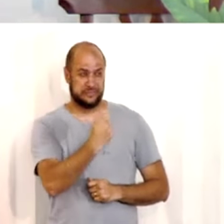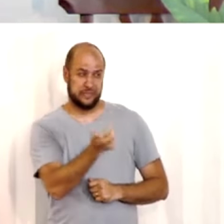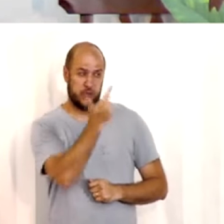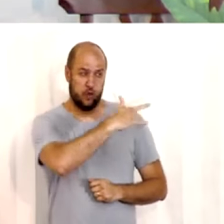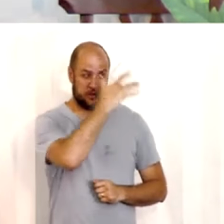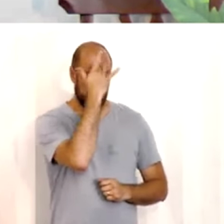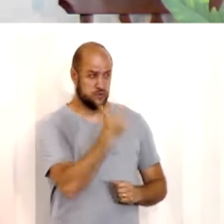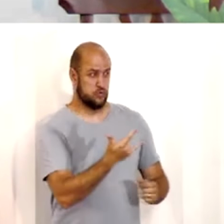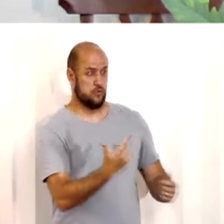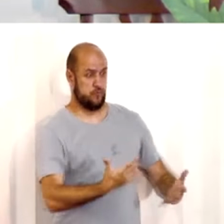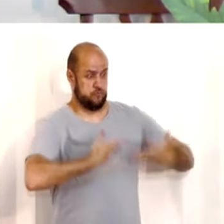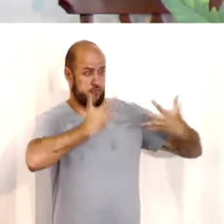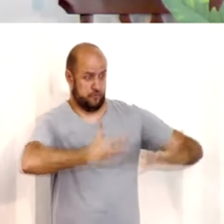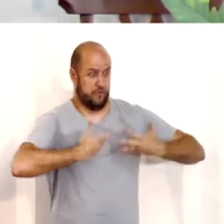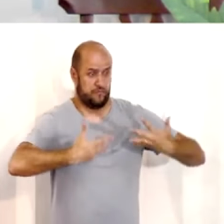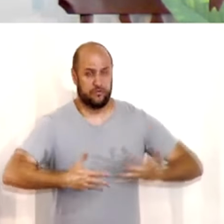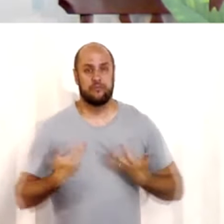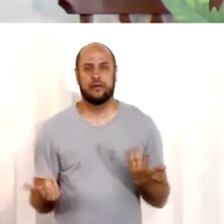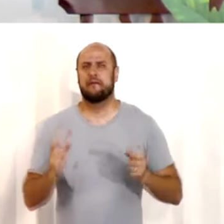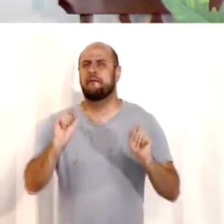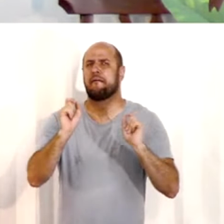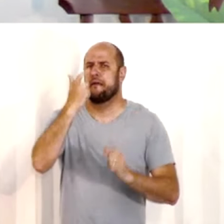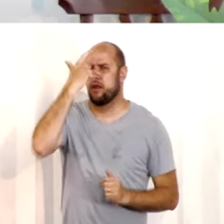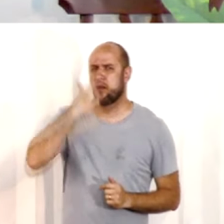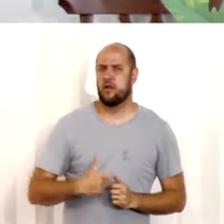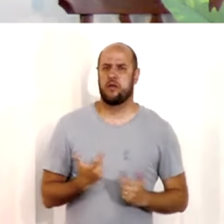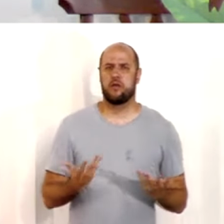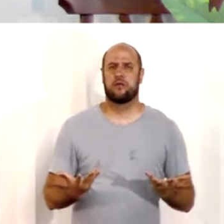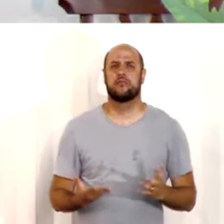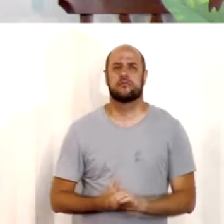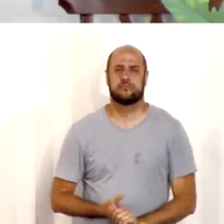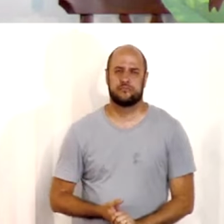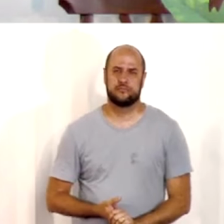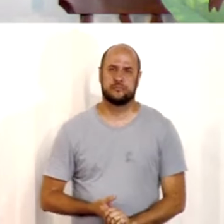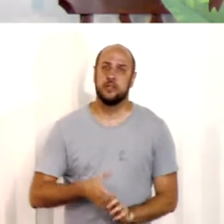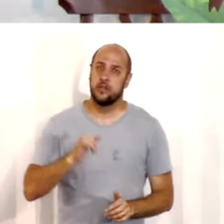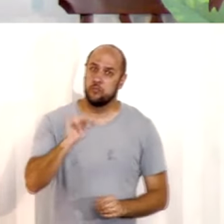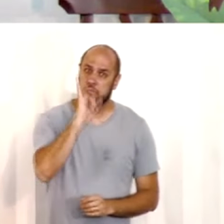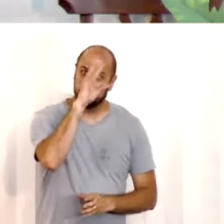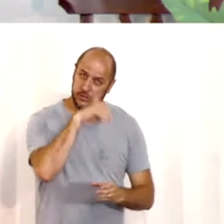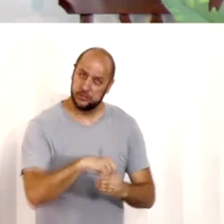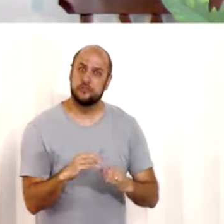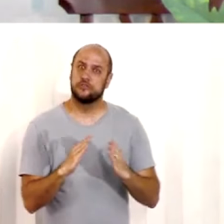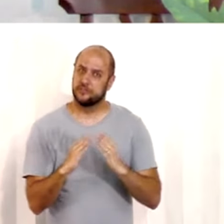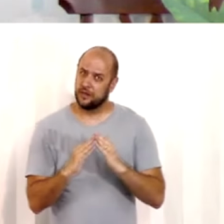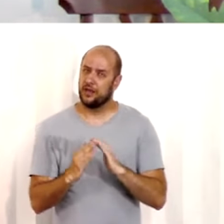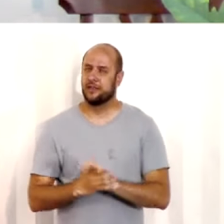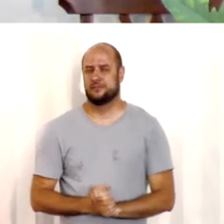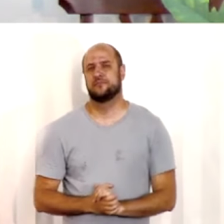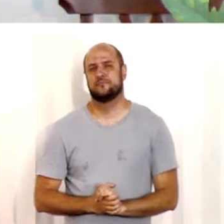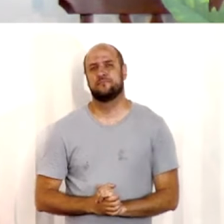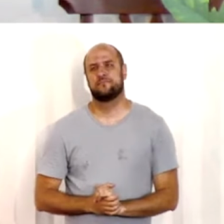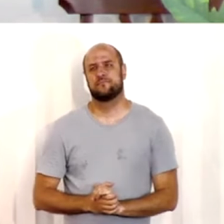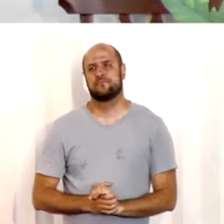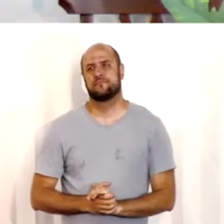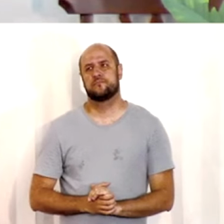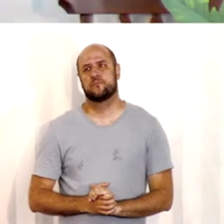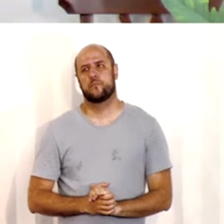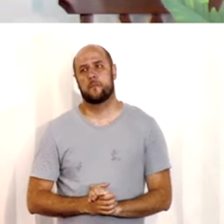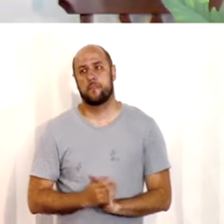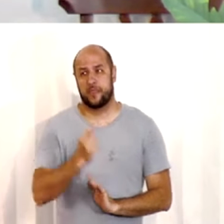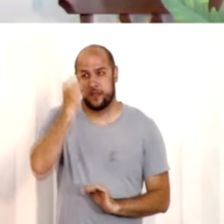você precisa ir. Quem eu sou dentro de casa? Isso tem uma aplicação muito forte dentro de casa. Convinha que em casa, quando se pensa